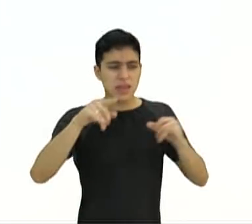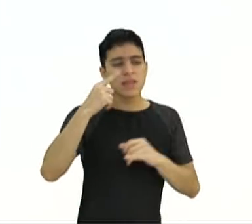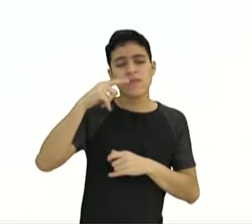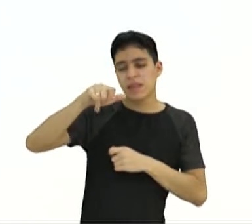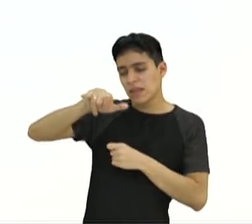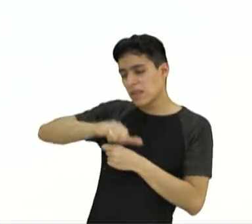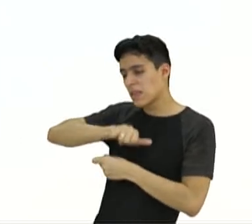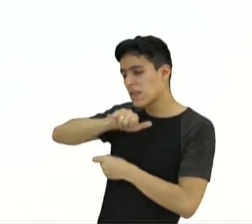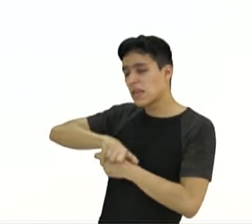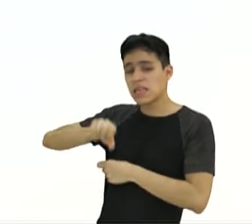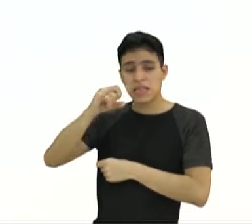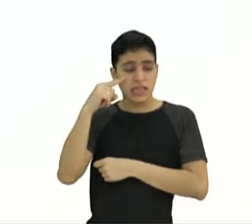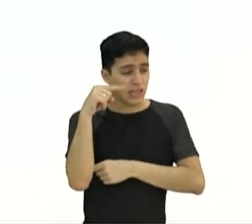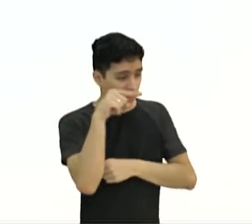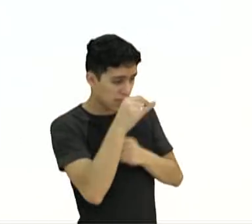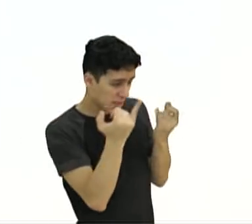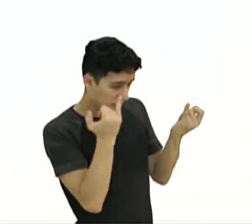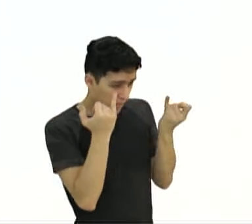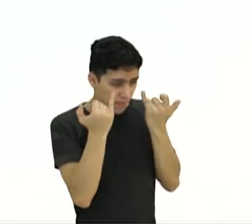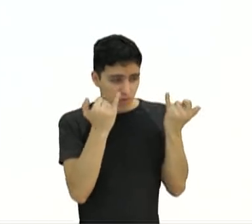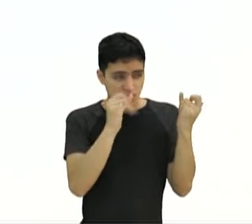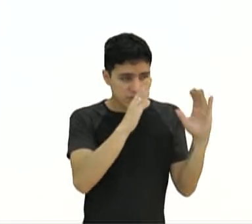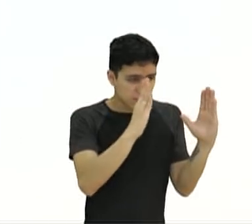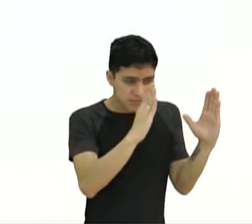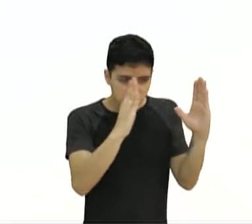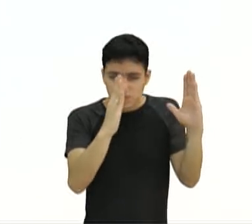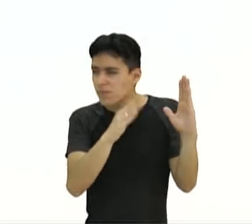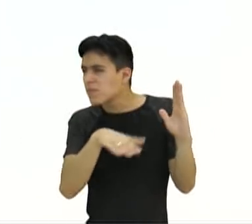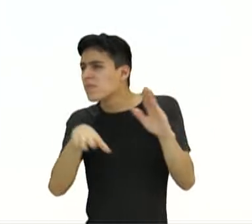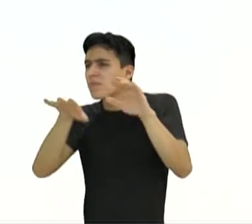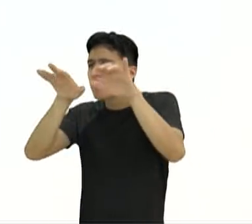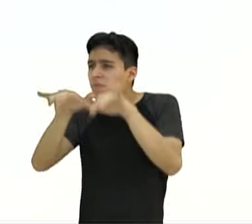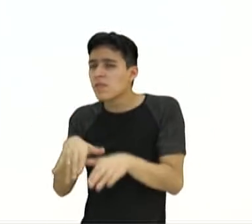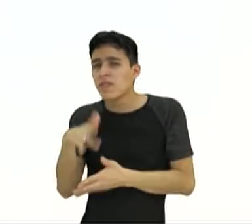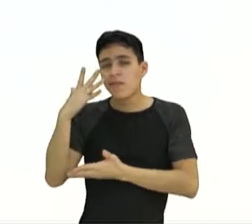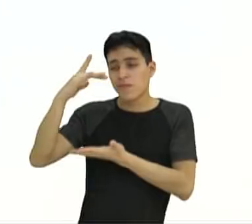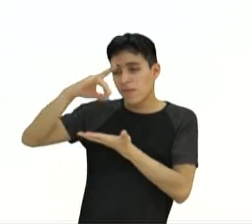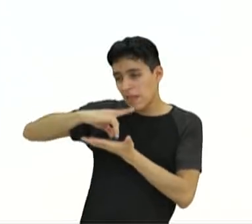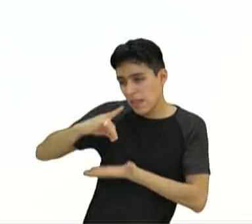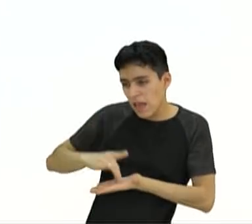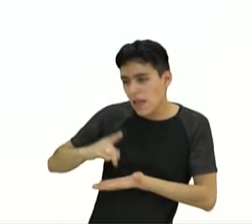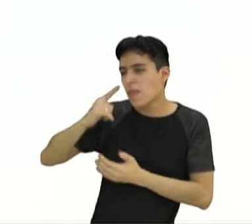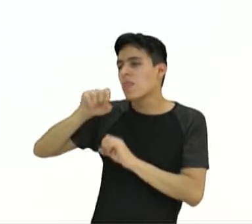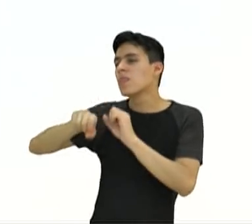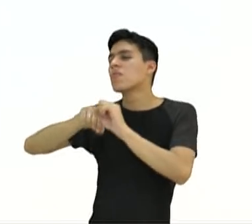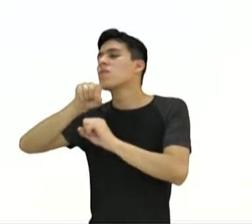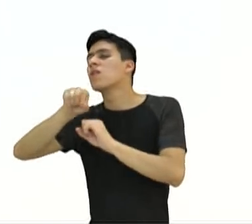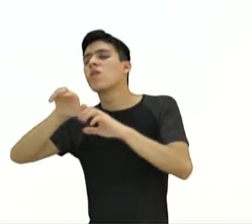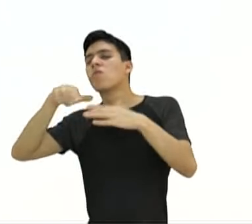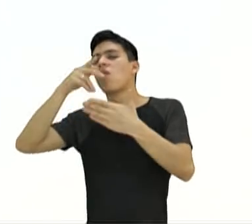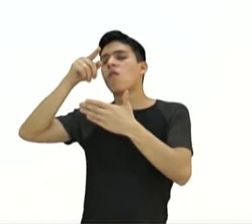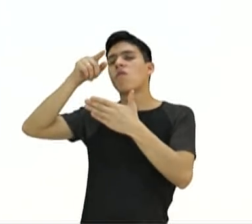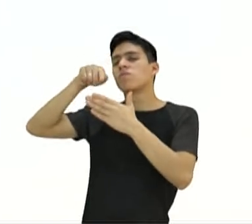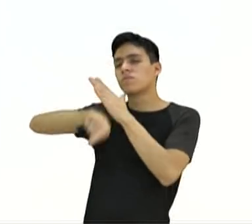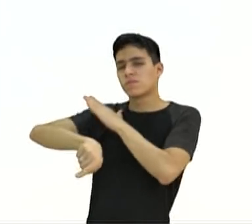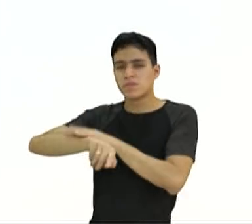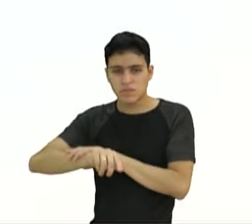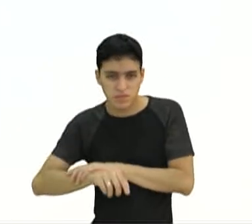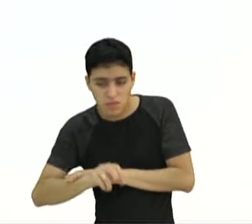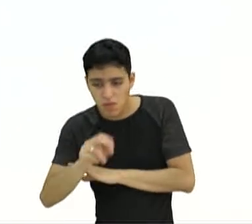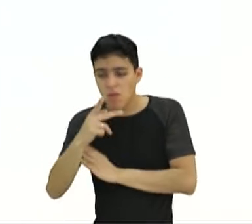checar as informações online, buscando as fontes originais dos fatos ou pesquisando em